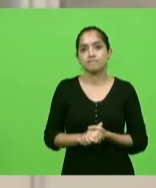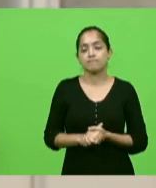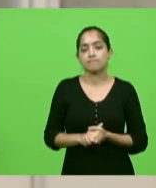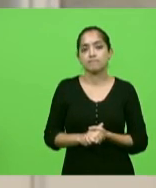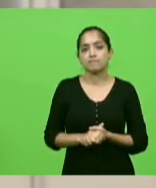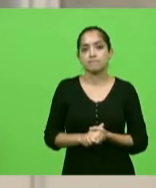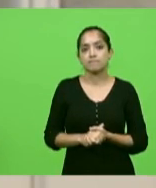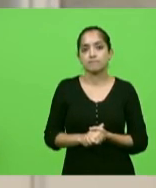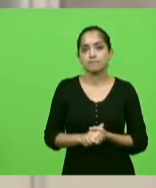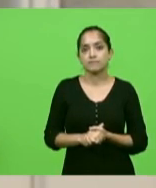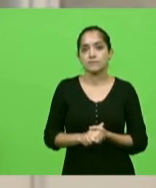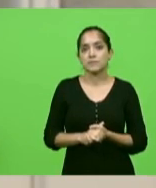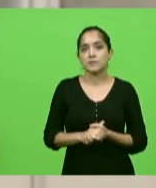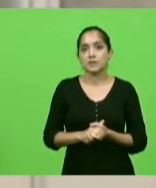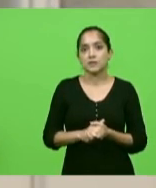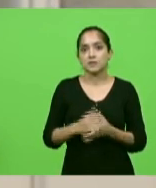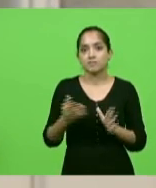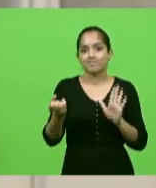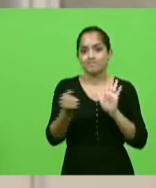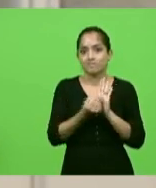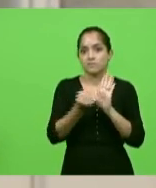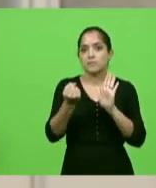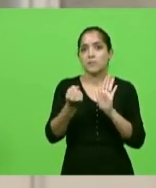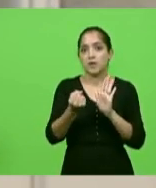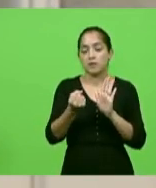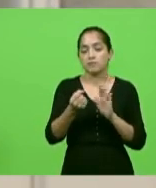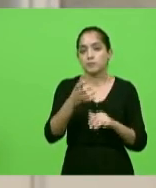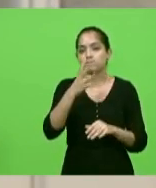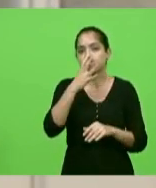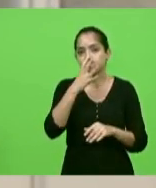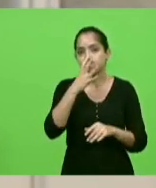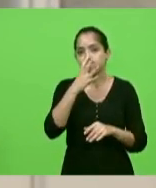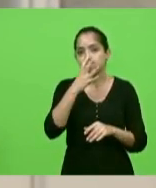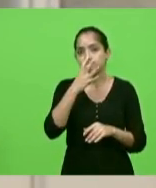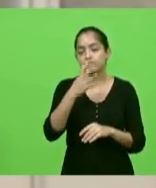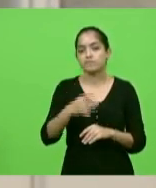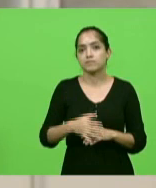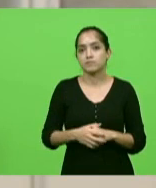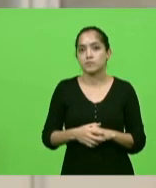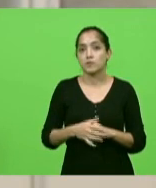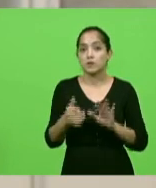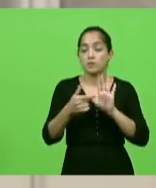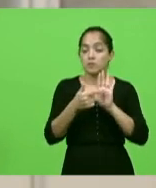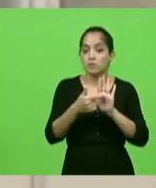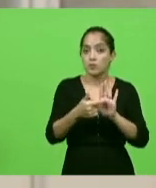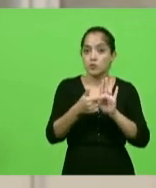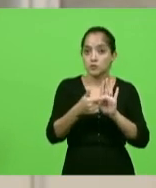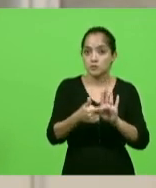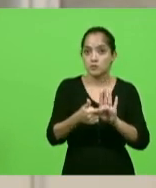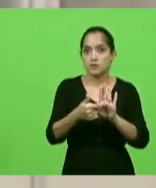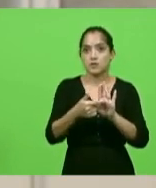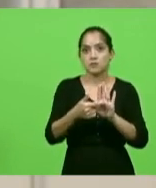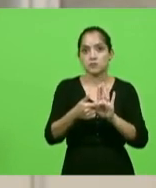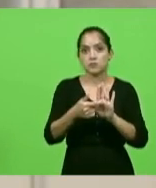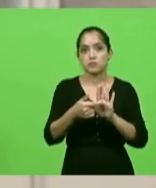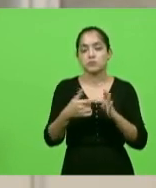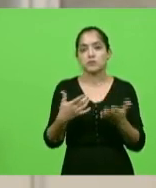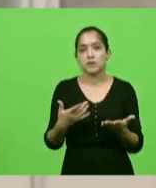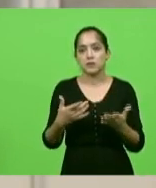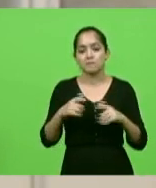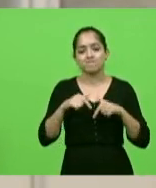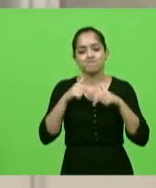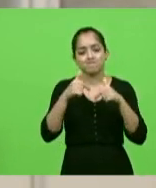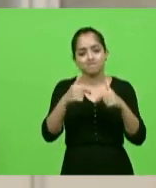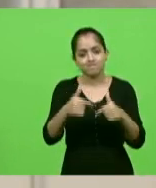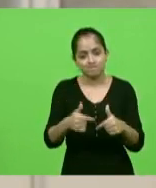forma histórica e admirável o e mostrando um despreendimento